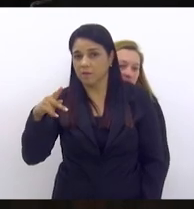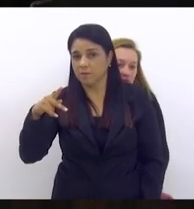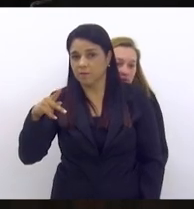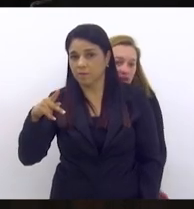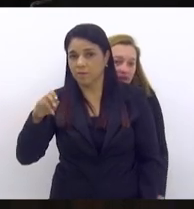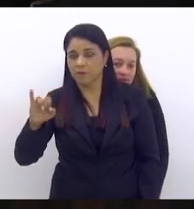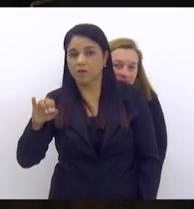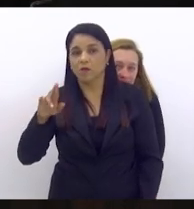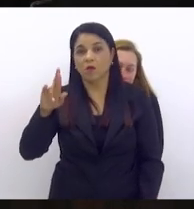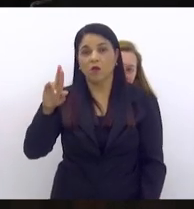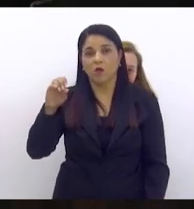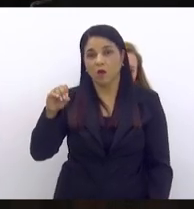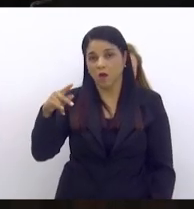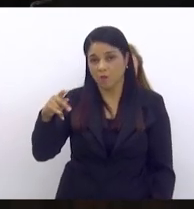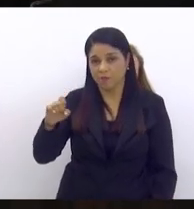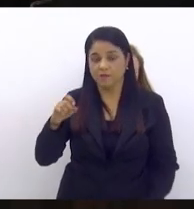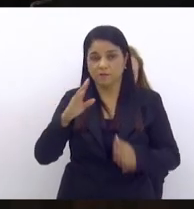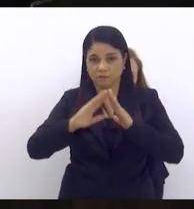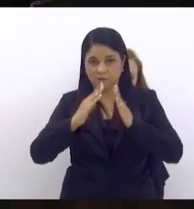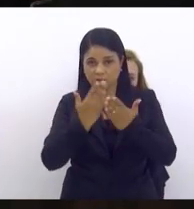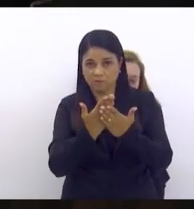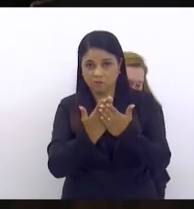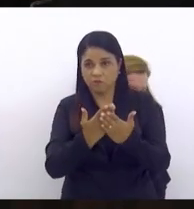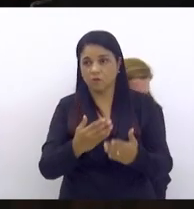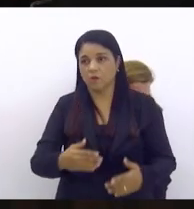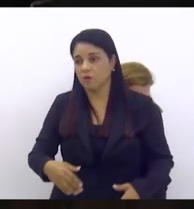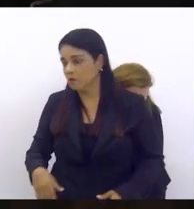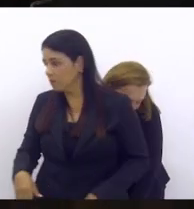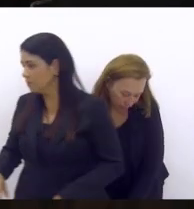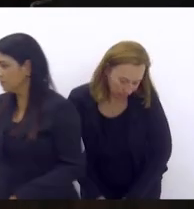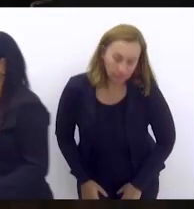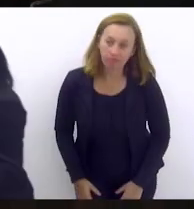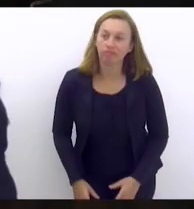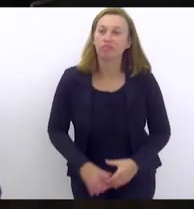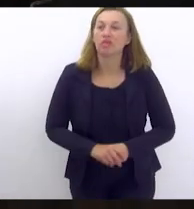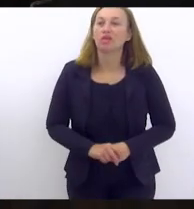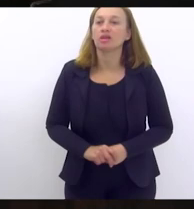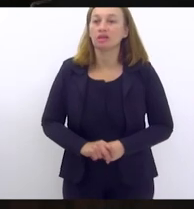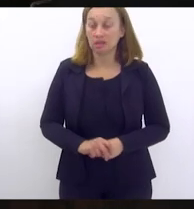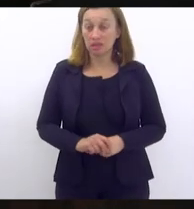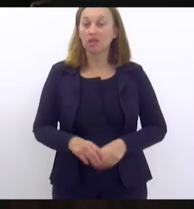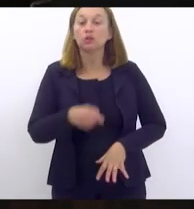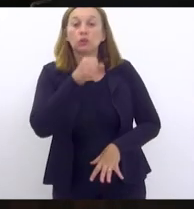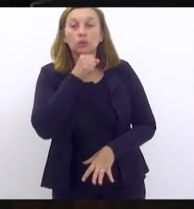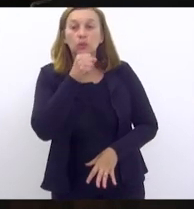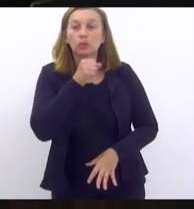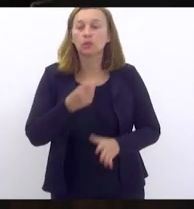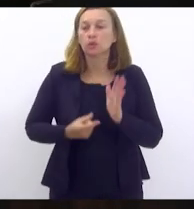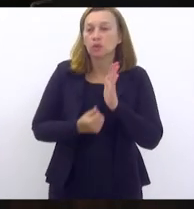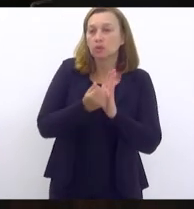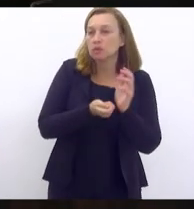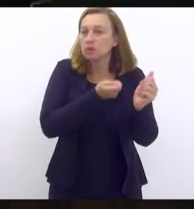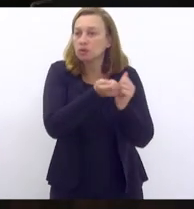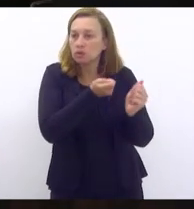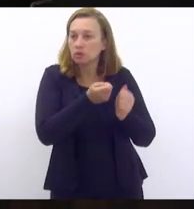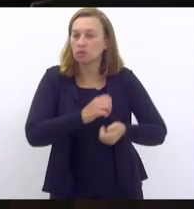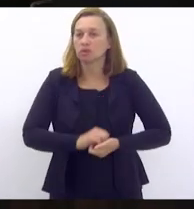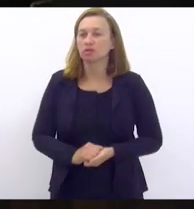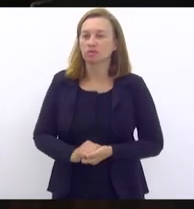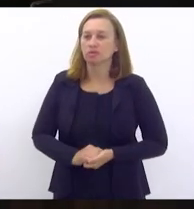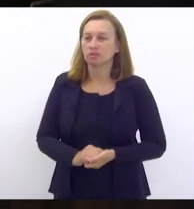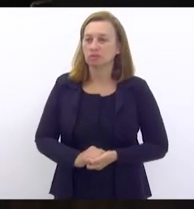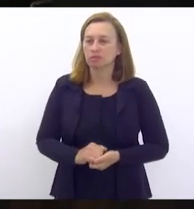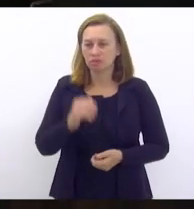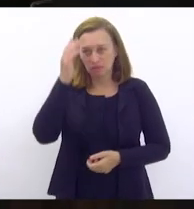de Constituição e Justiça, Educação, de Cultura, de Assuntos da Criança, do Adolescente e do Idoso, Orçamento, Finanças, Fiscalização Financeira e